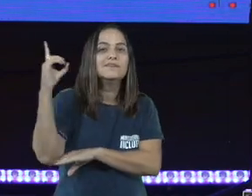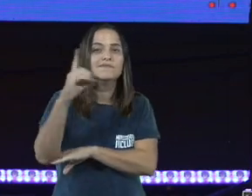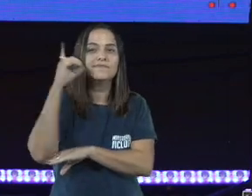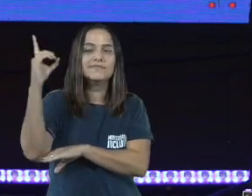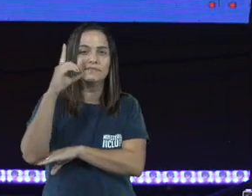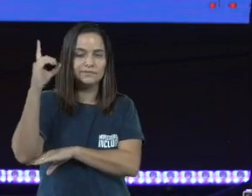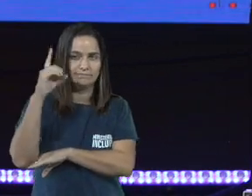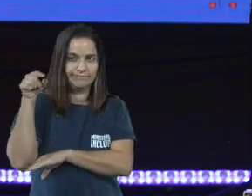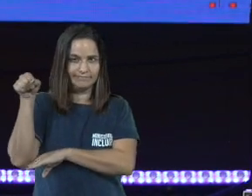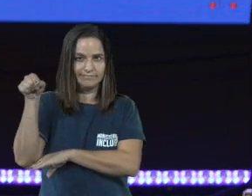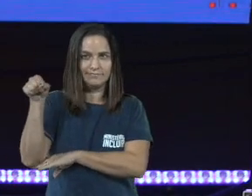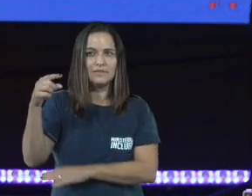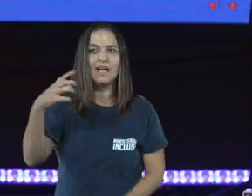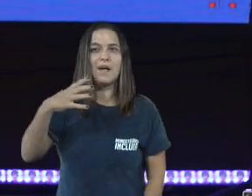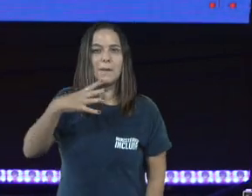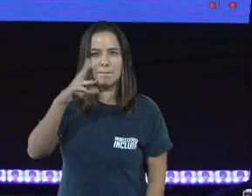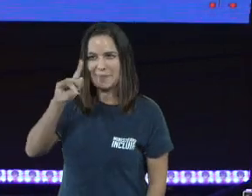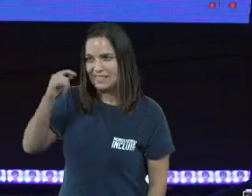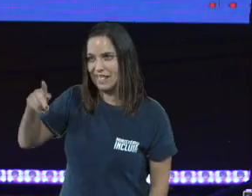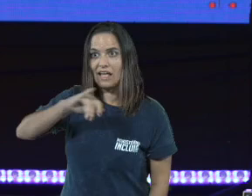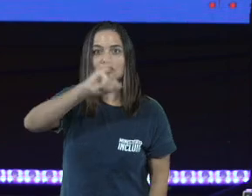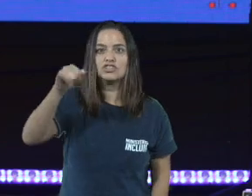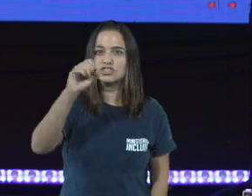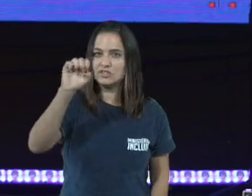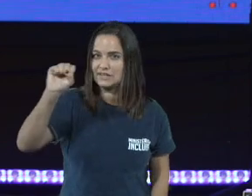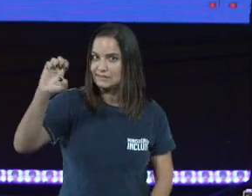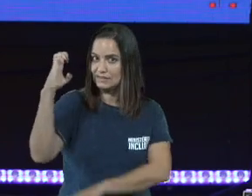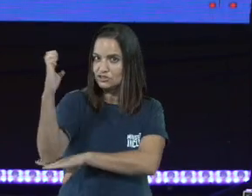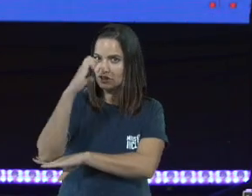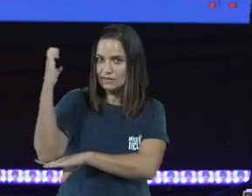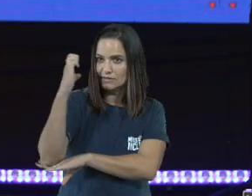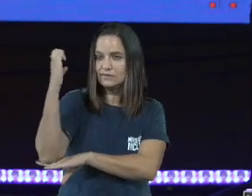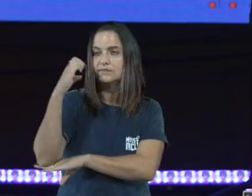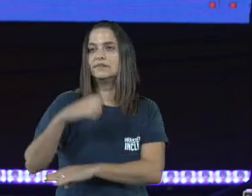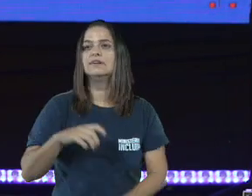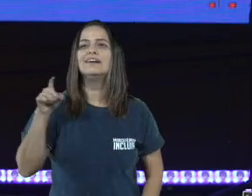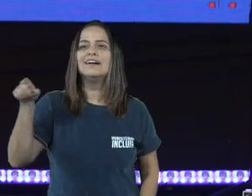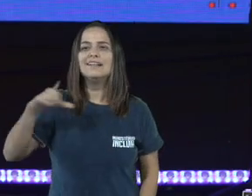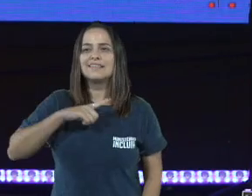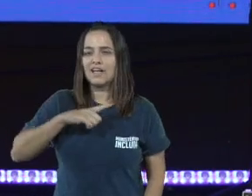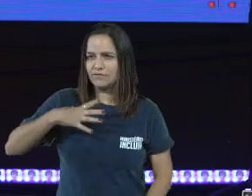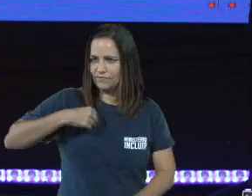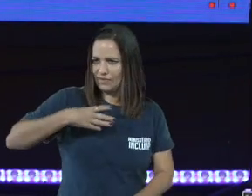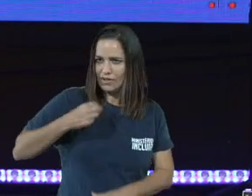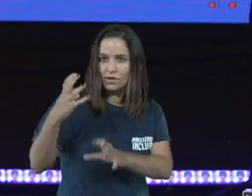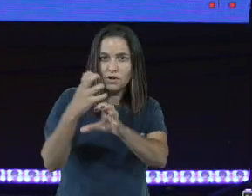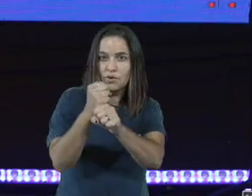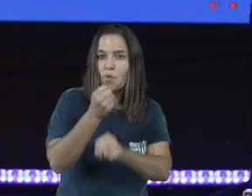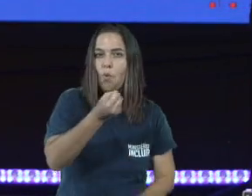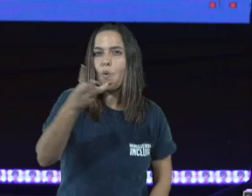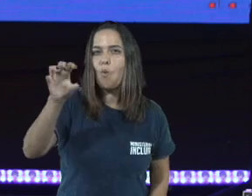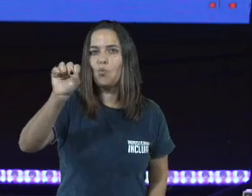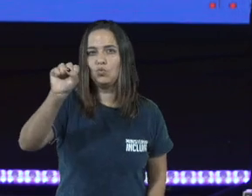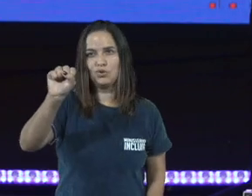Davi era filho de Jessé o infrator de Belém ajudar sete oito filhos e Jerry idoso na época de Saul